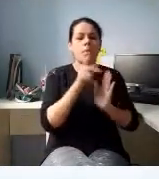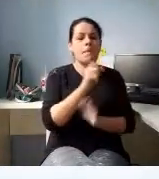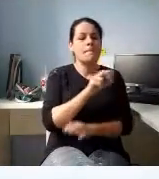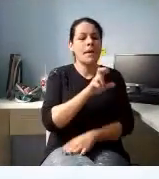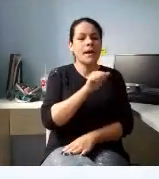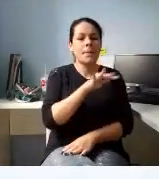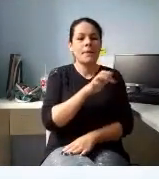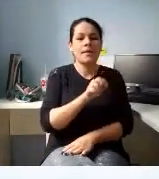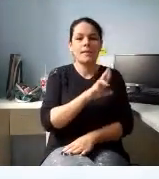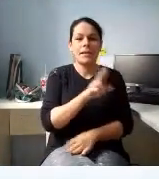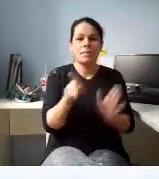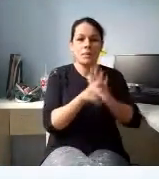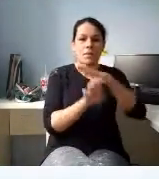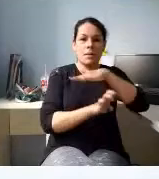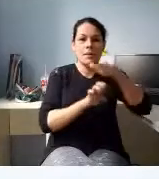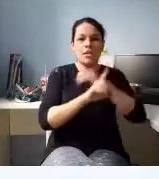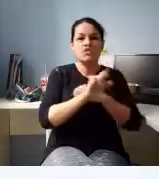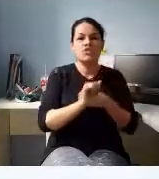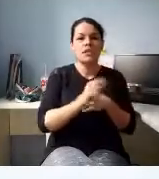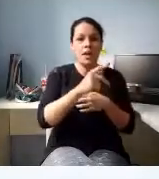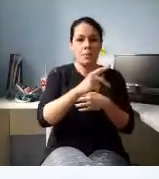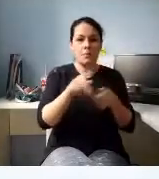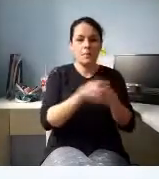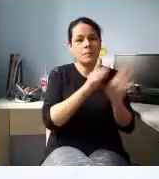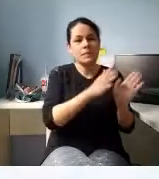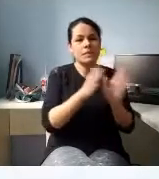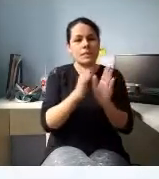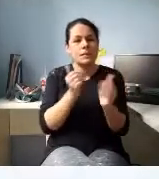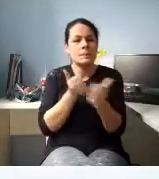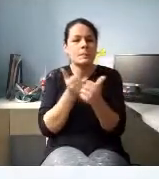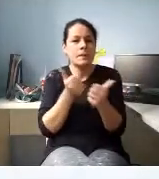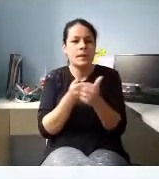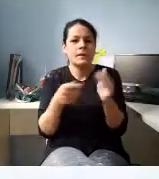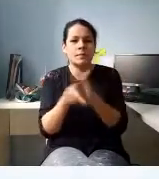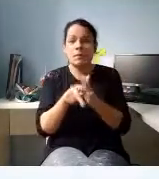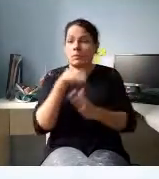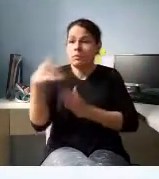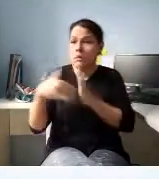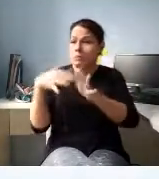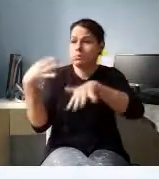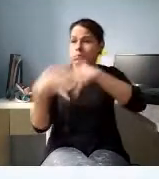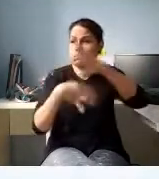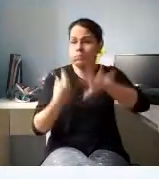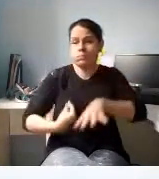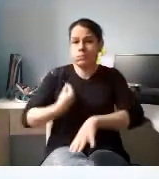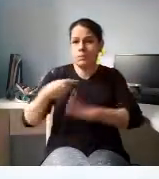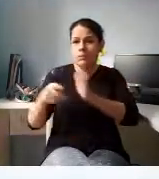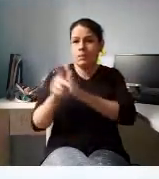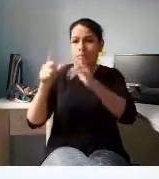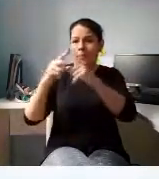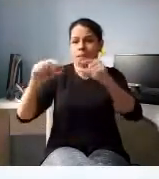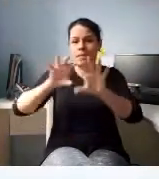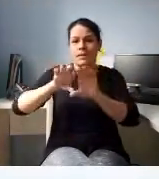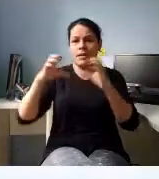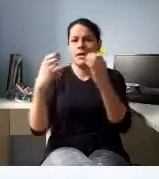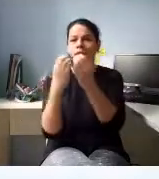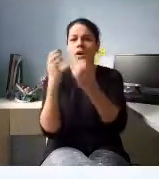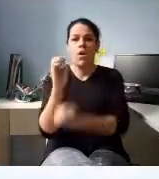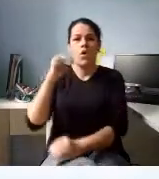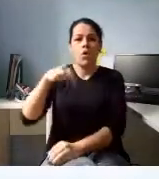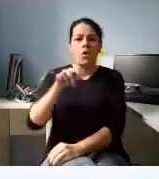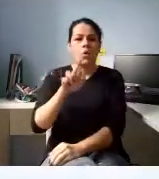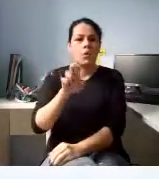lá do ladinho daquela efervescência toda, né, que é o Congresso. E a nossa pauta de hoje